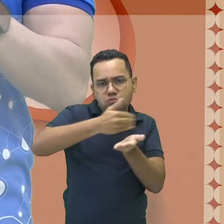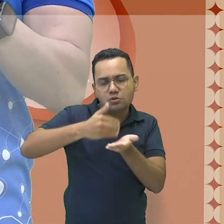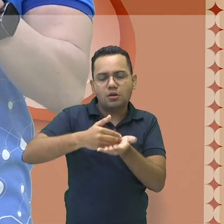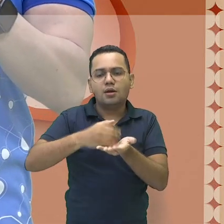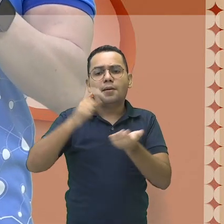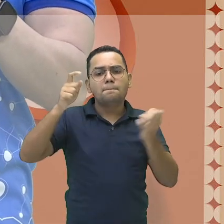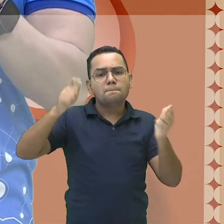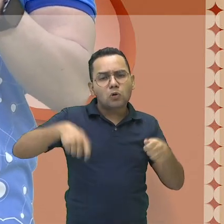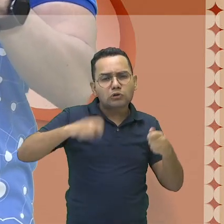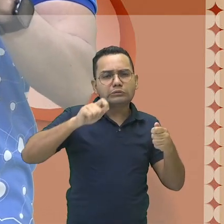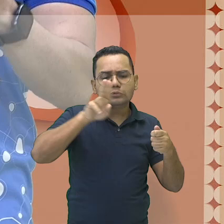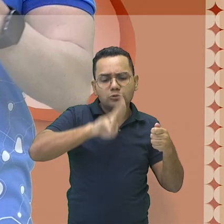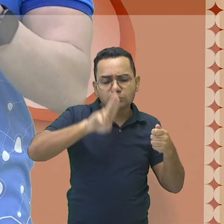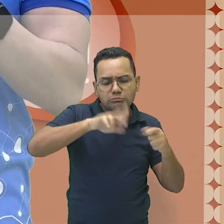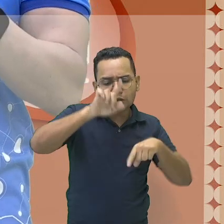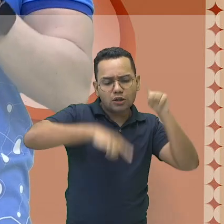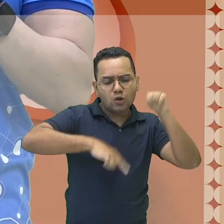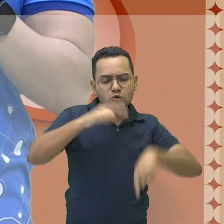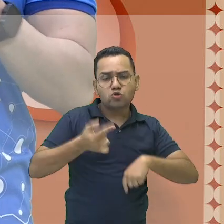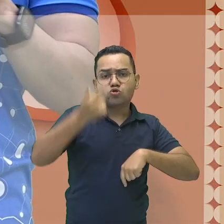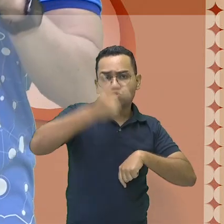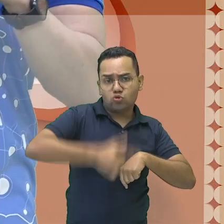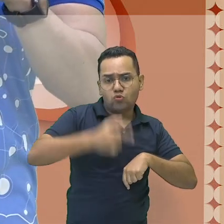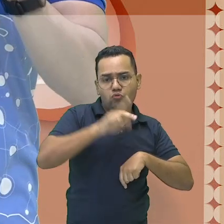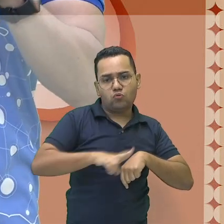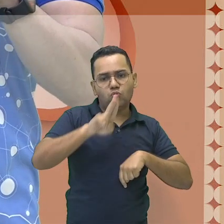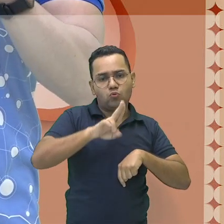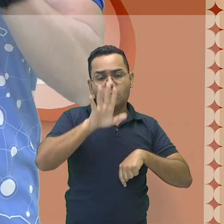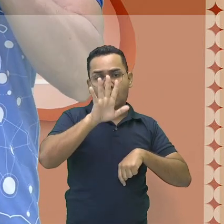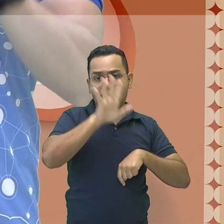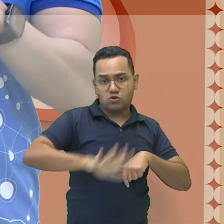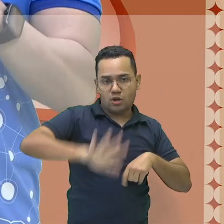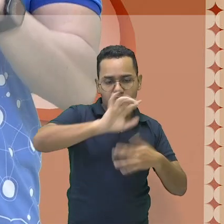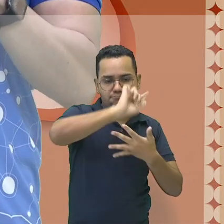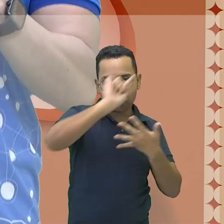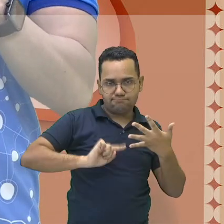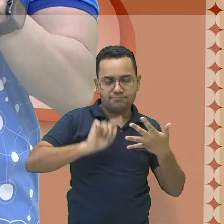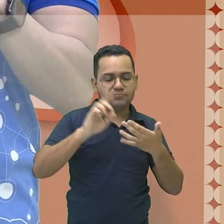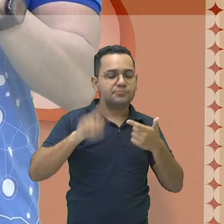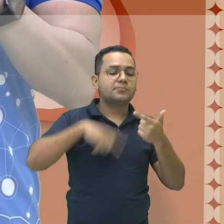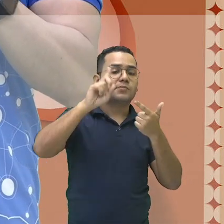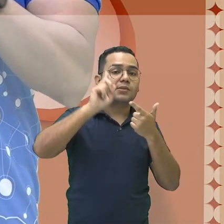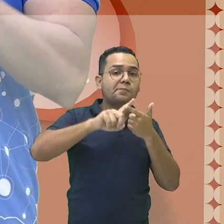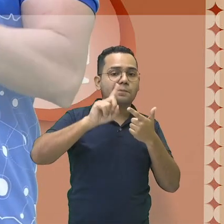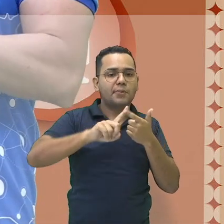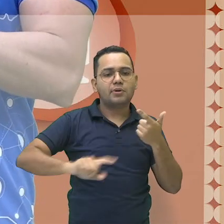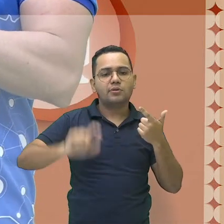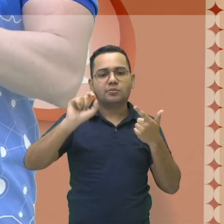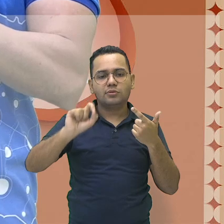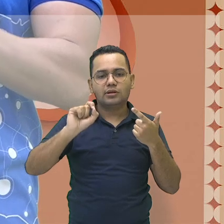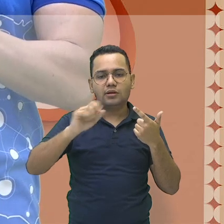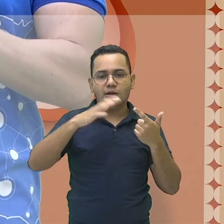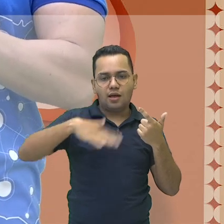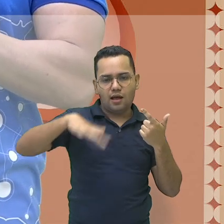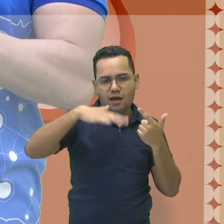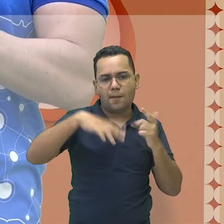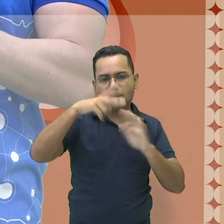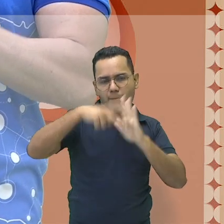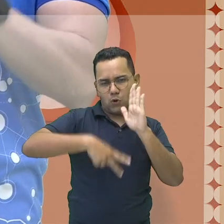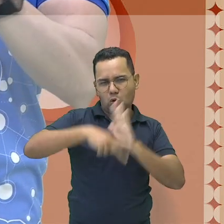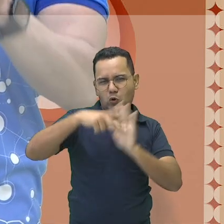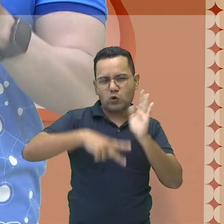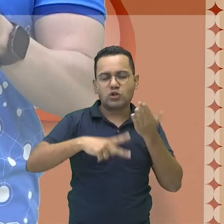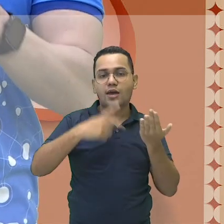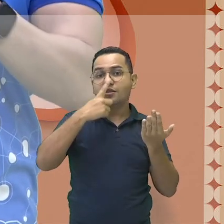gente tenha esse reaproveitamento, né, a reciclagem de material de uma forma geral, certo? Também gostaria de destacar para vocês o